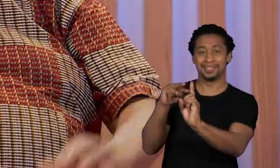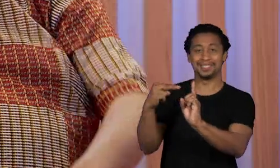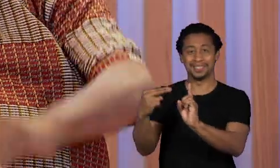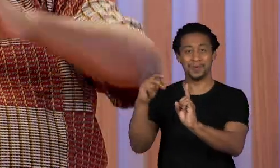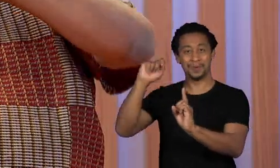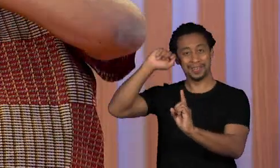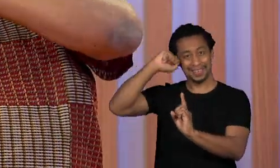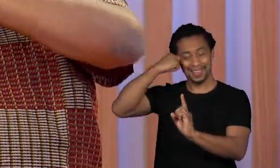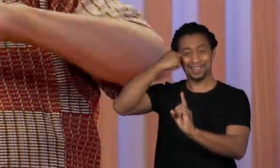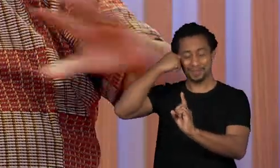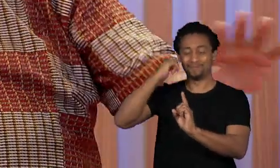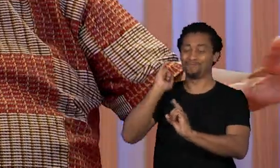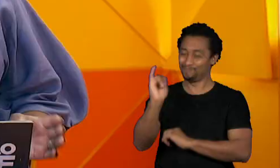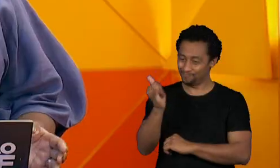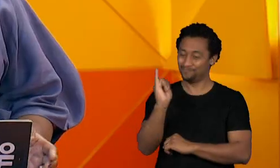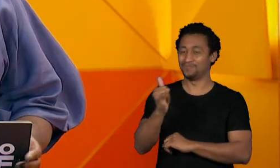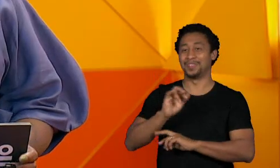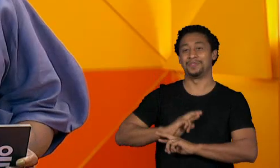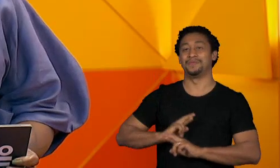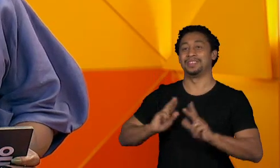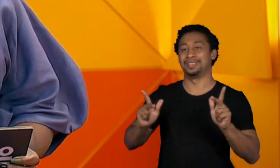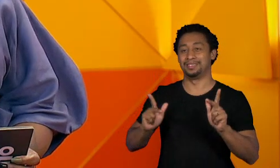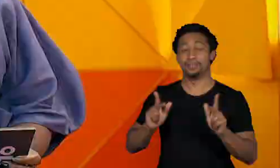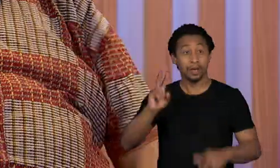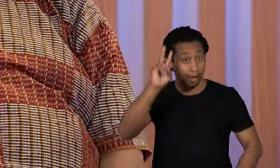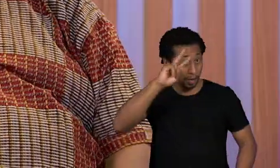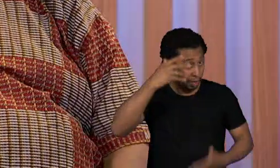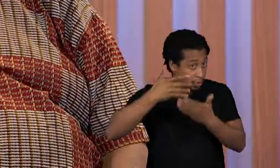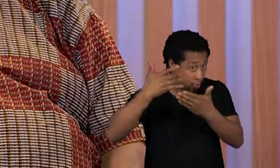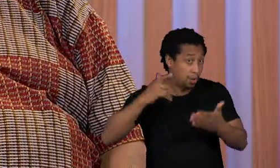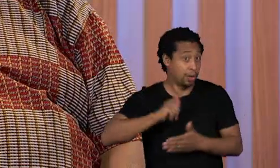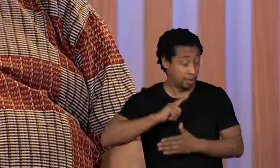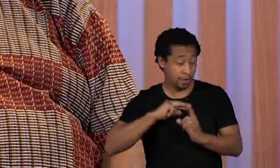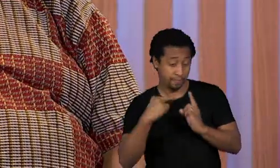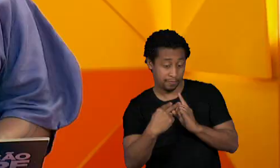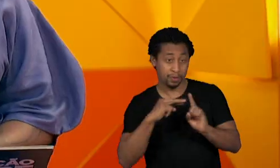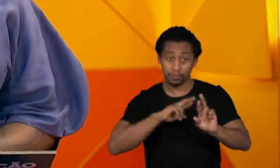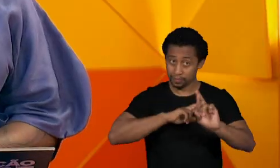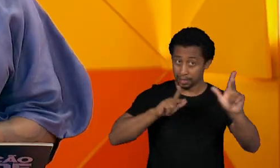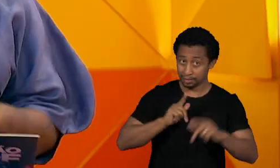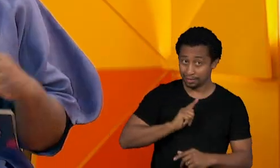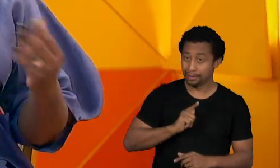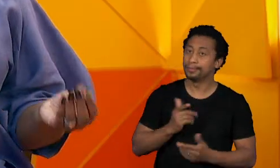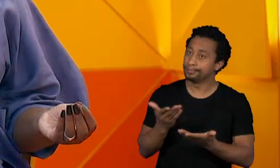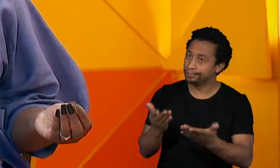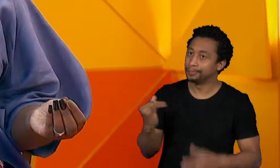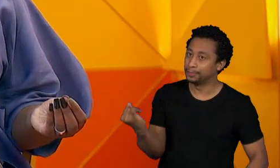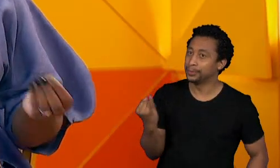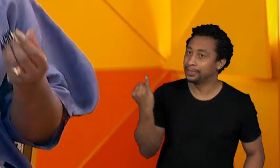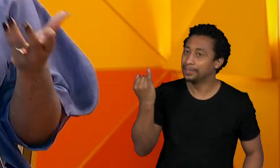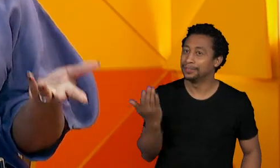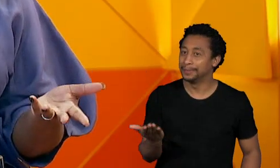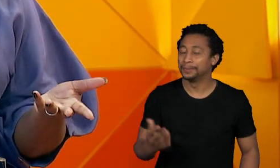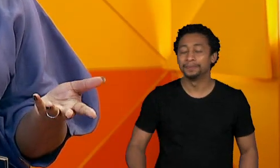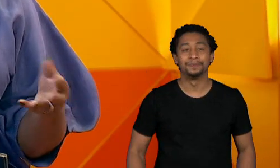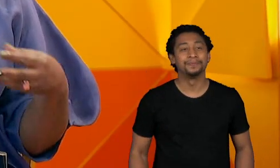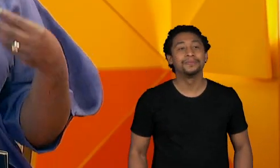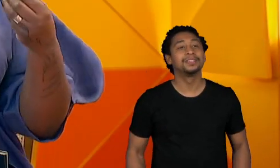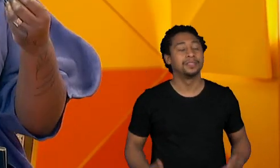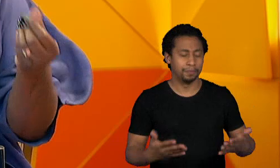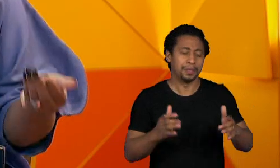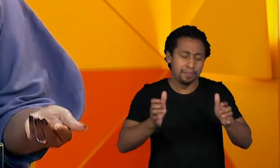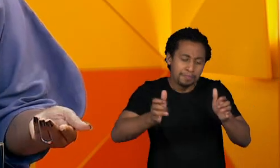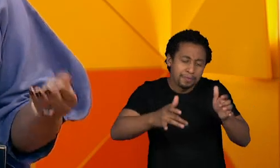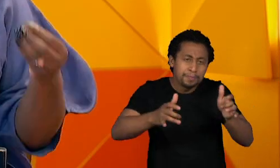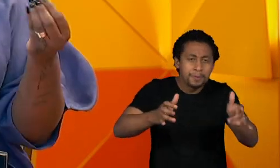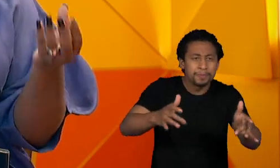outra coisa. A história tem outros lados, né? É isso que é o mais importante. Raíssa, e aí a gente fala de vestígios.